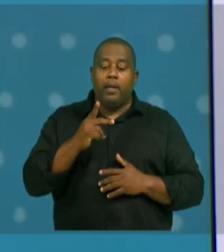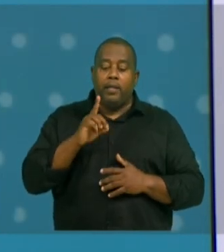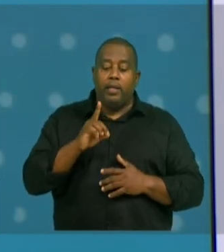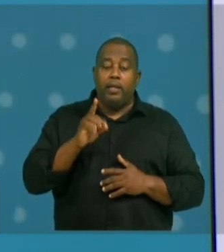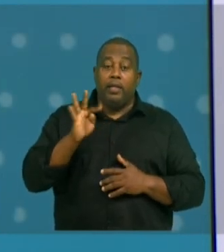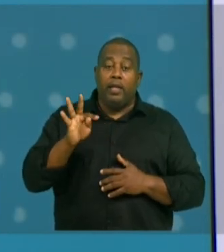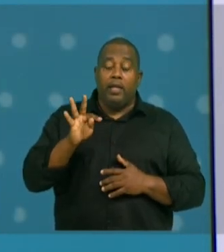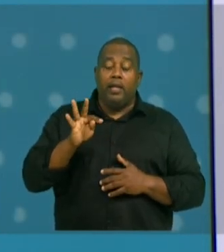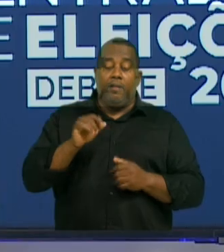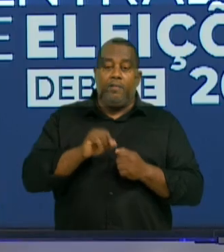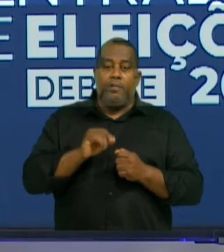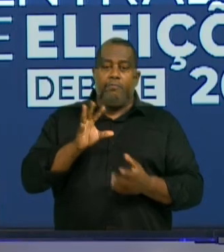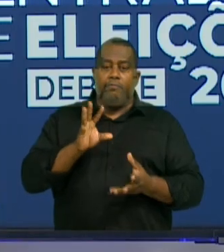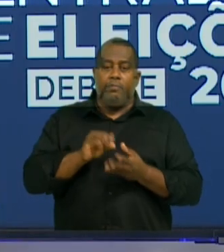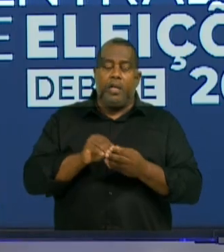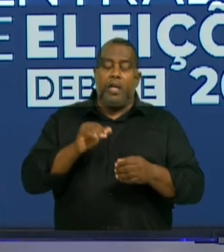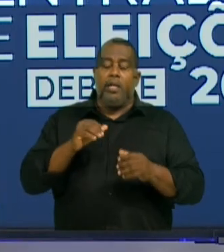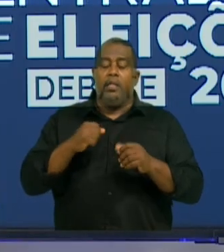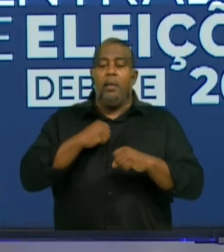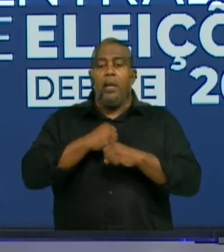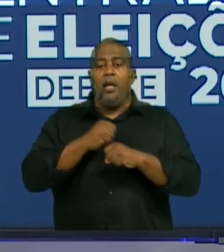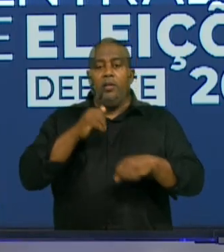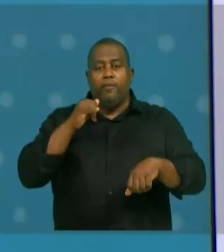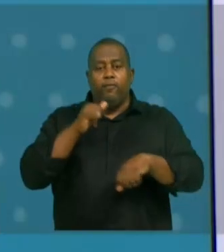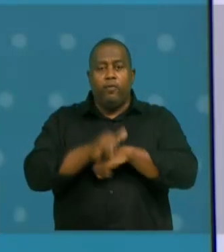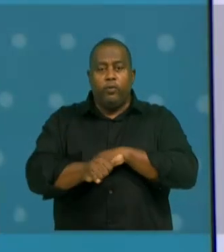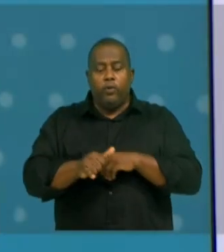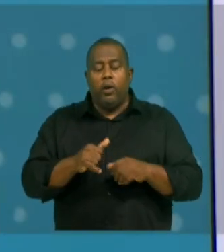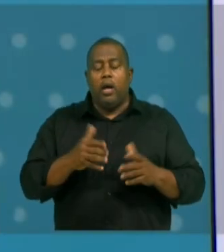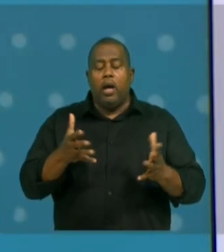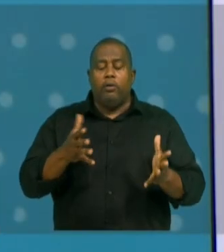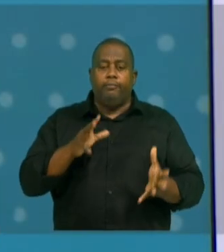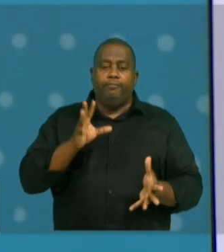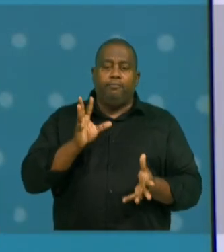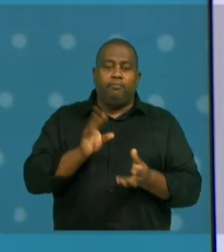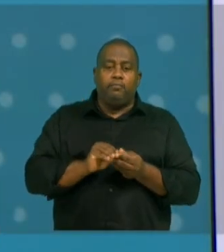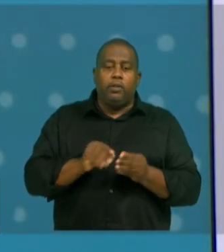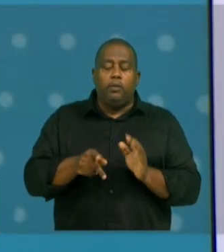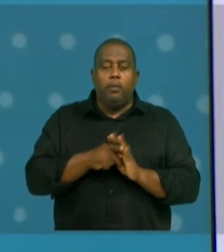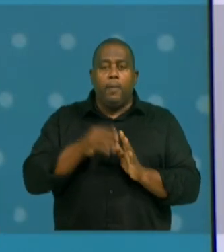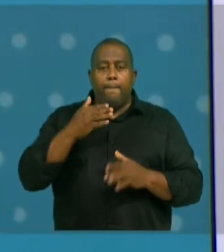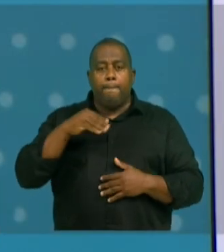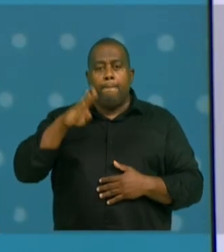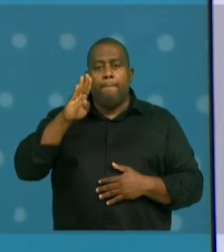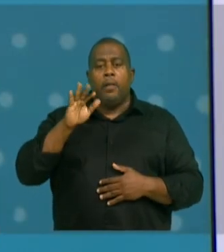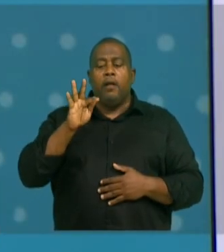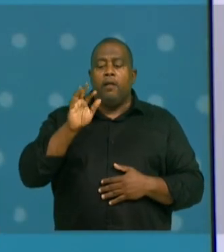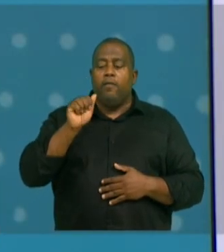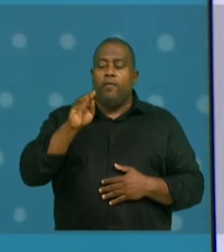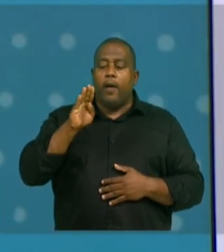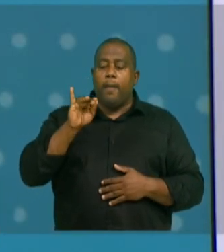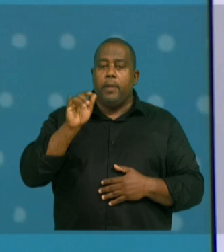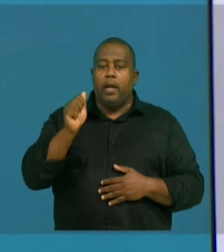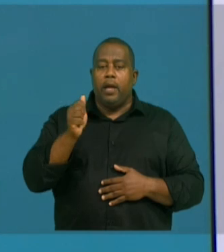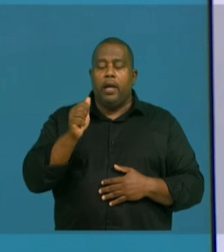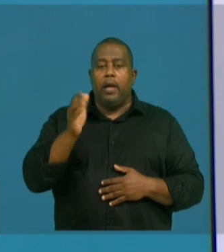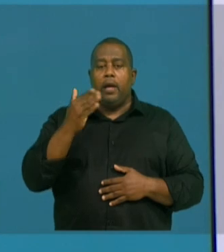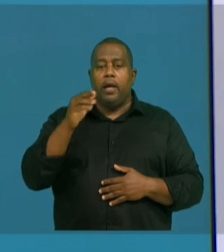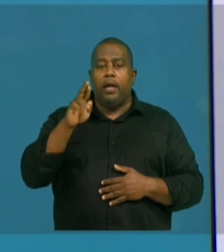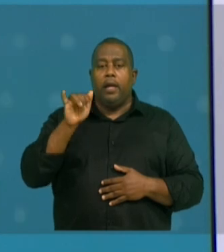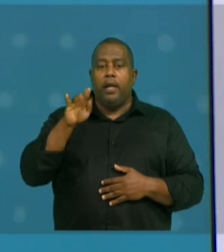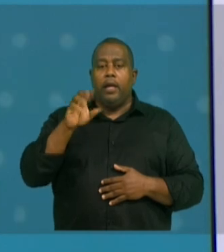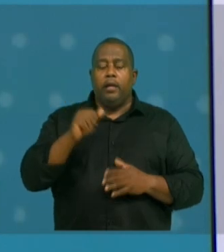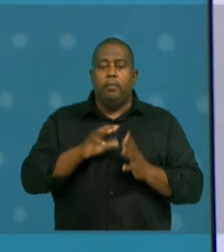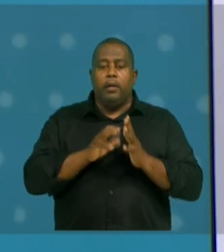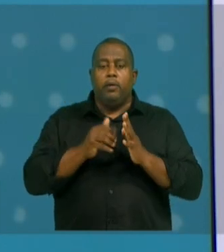finais como ela faltou ao debate Vamos agora para as considerações finais da candidata Fábia Reis do PT candidata a senhora tem